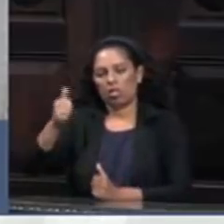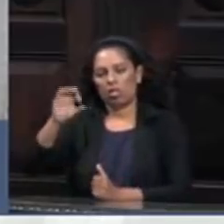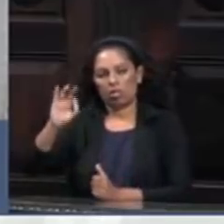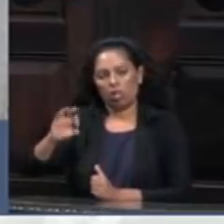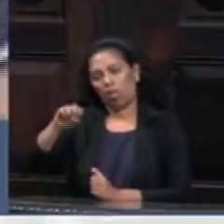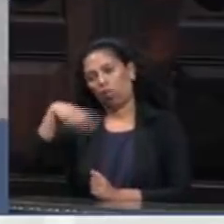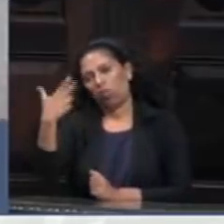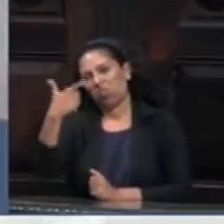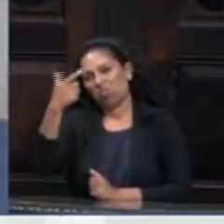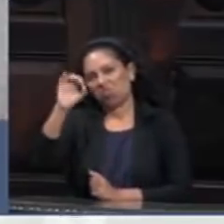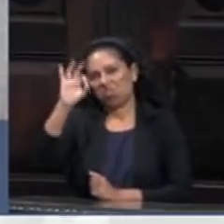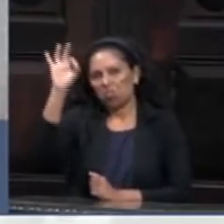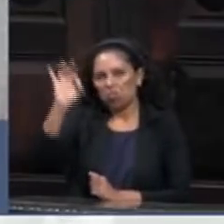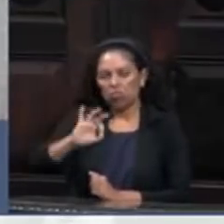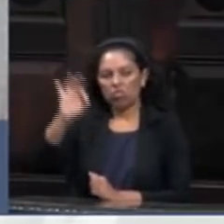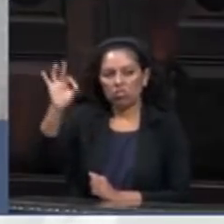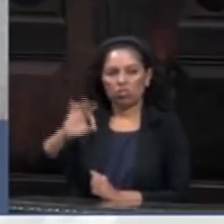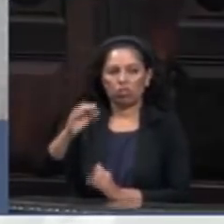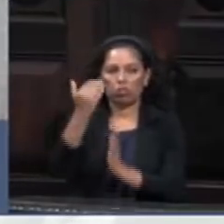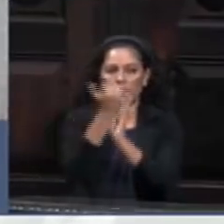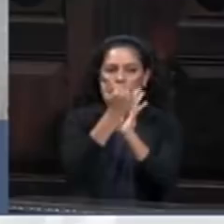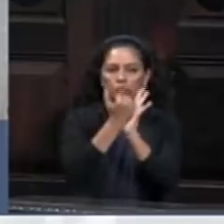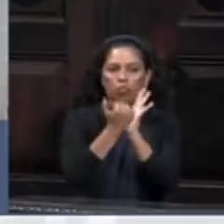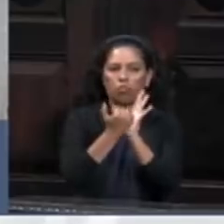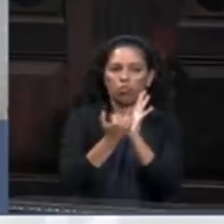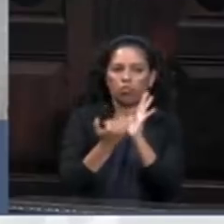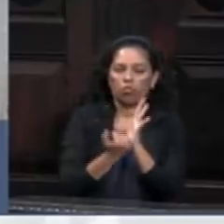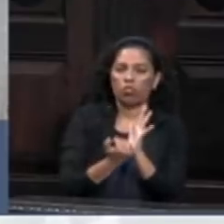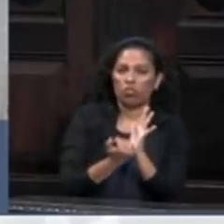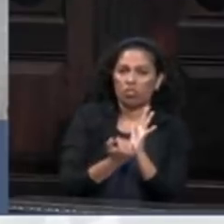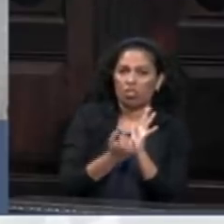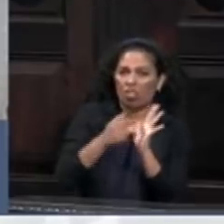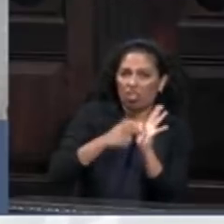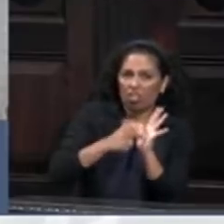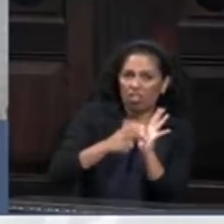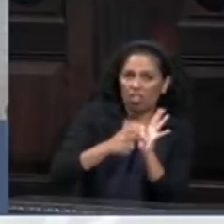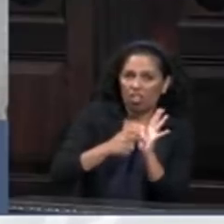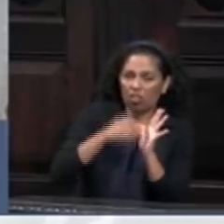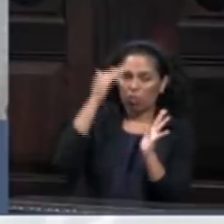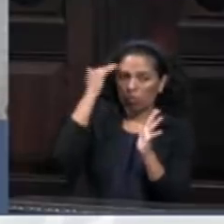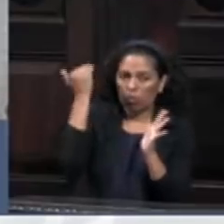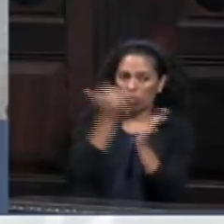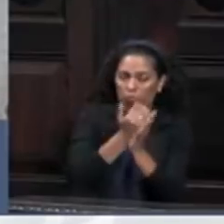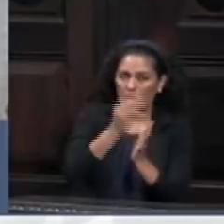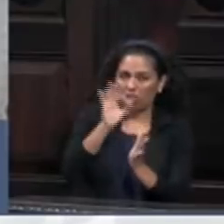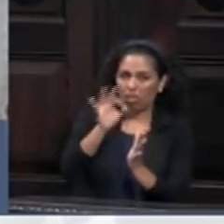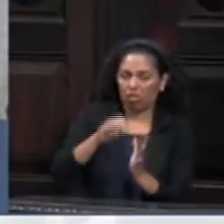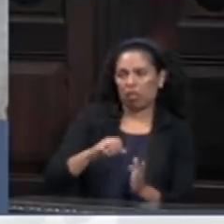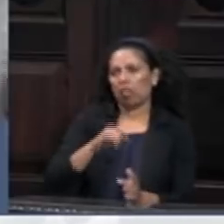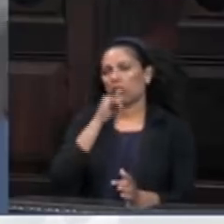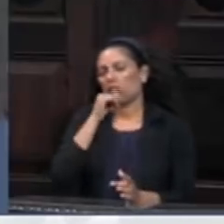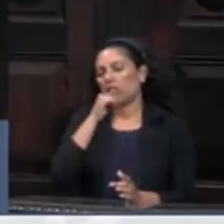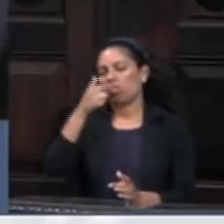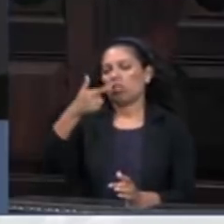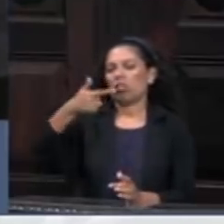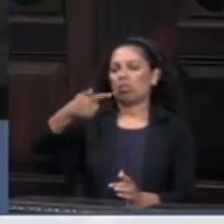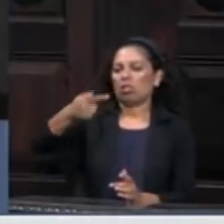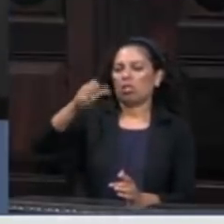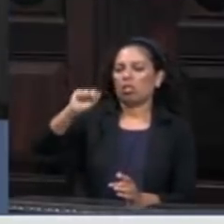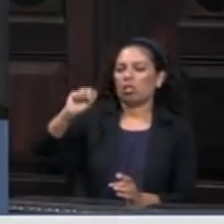ou 20%, o orçamento é peça de ficção. O orçamento de 78